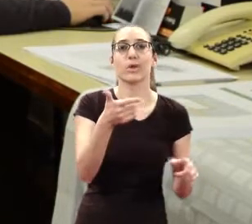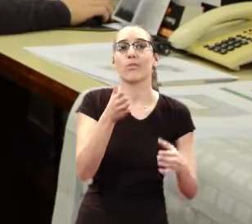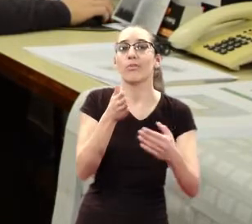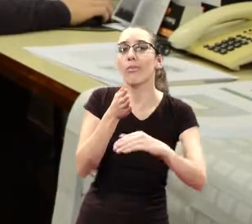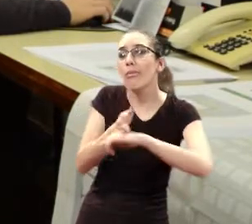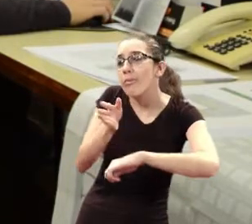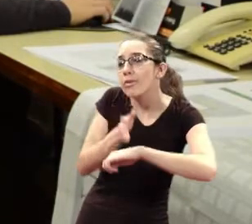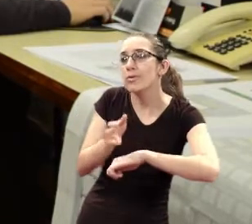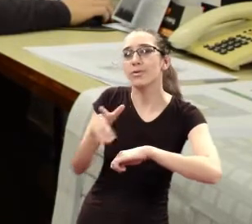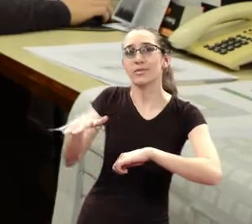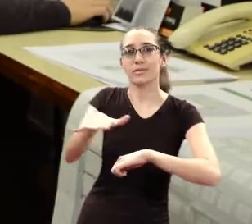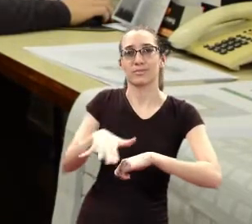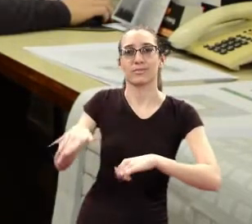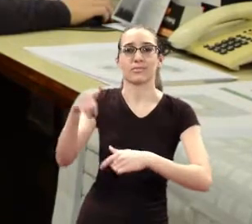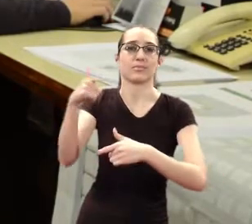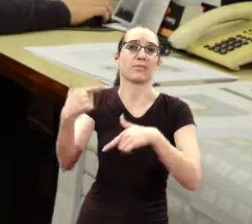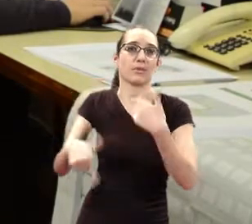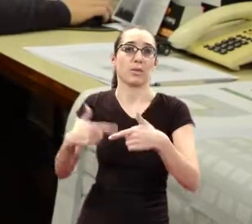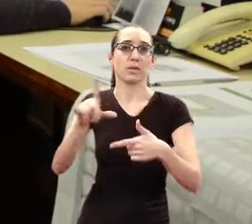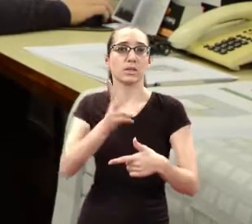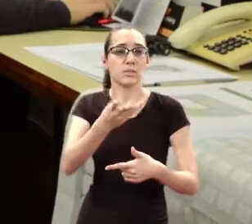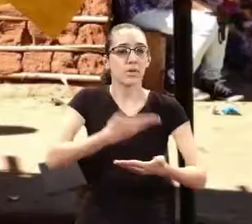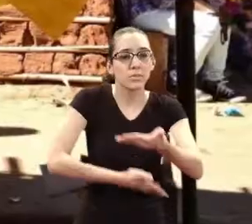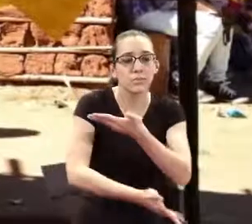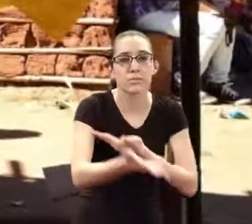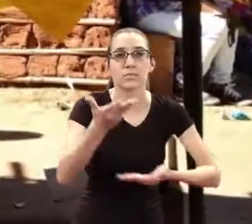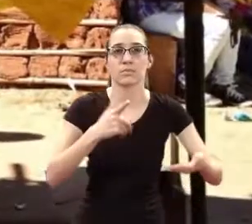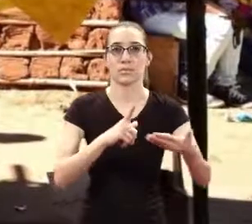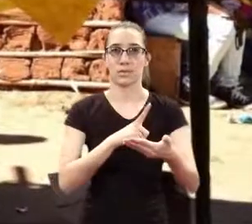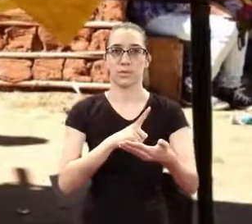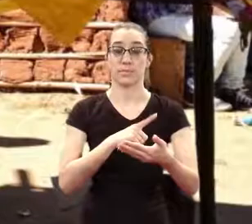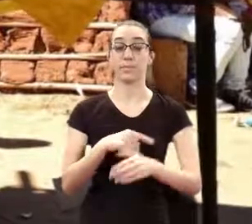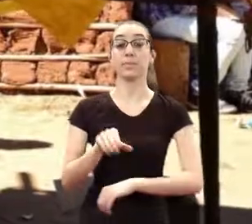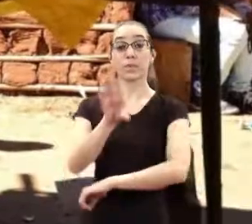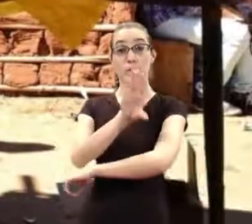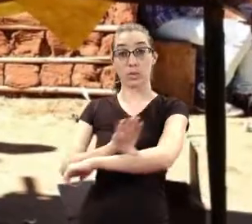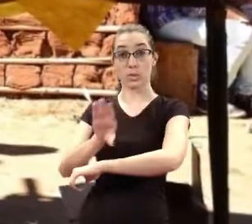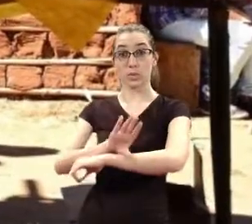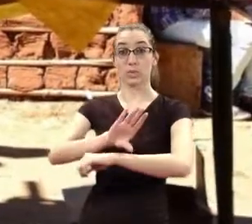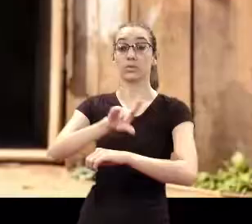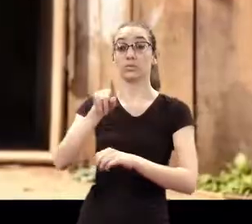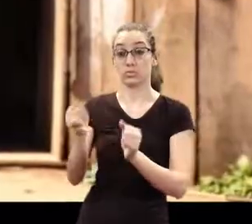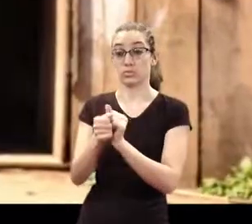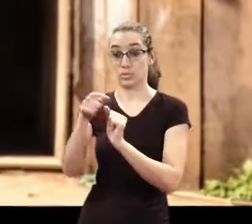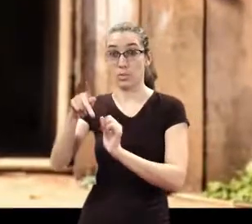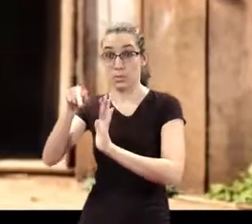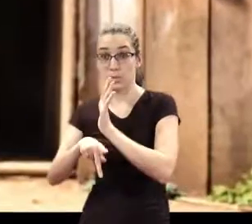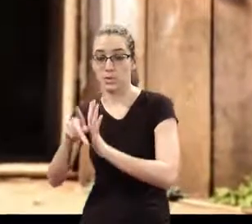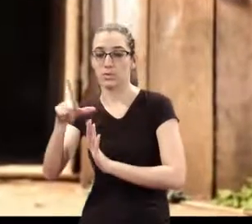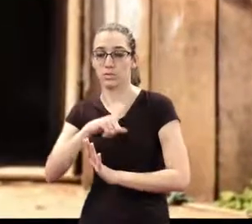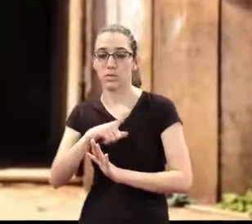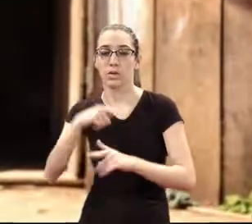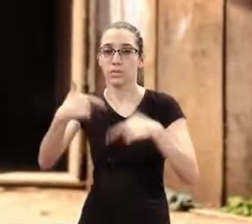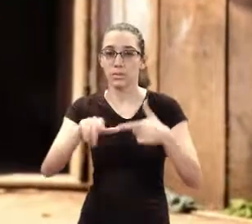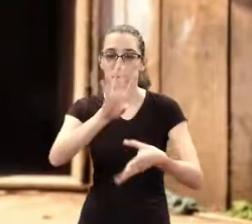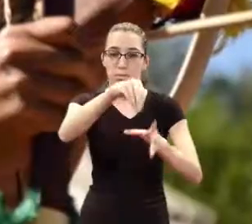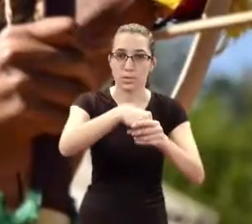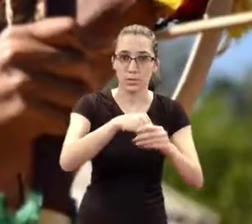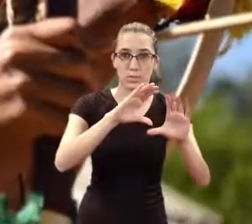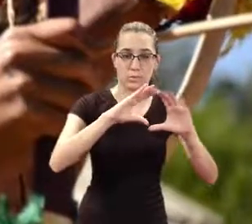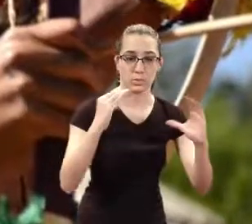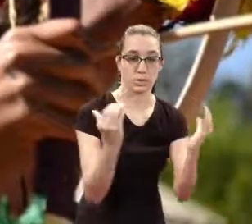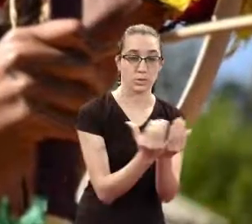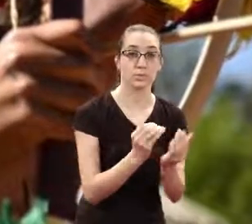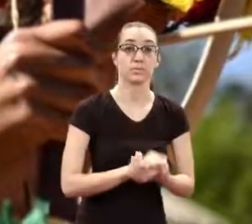fazendo uma troca de experiências com a comunidade. O curso, através deste projeto, também realiza trabalhos na comunidade. Um